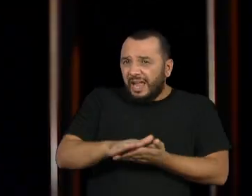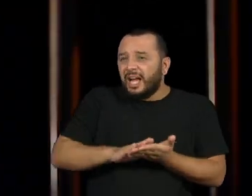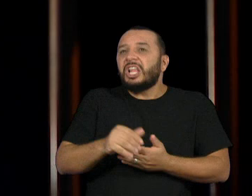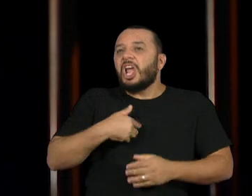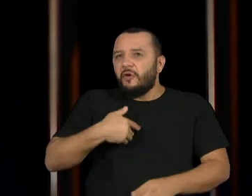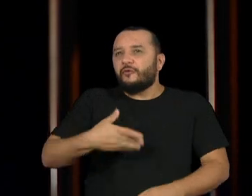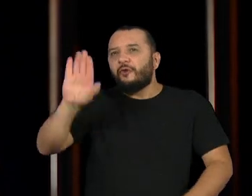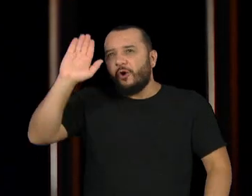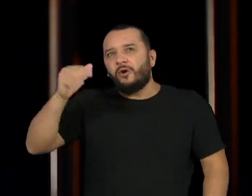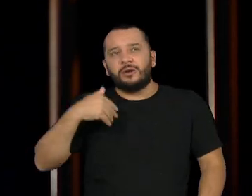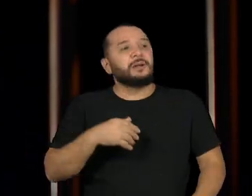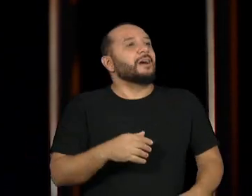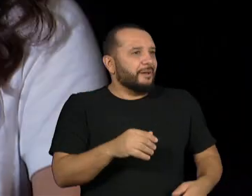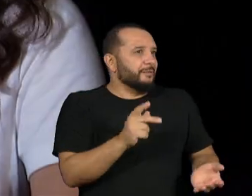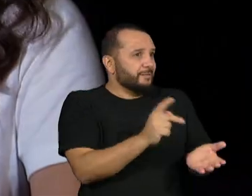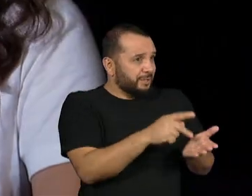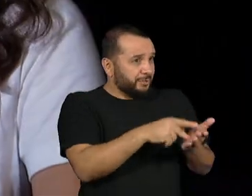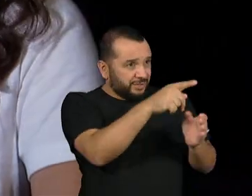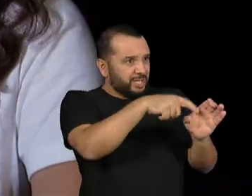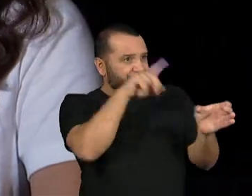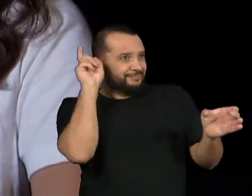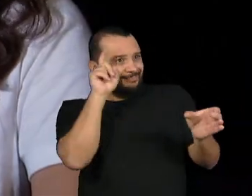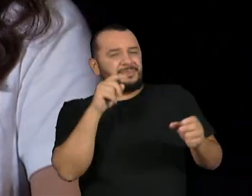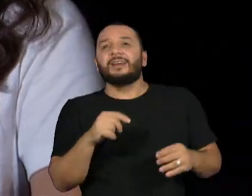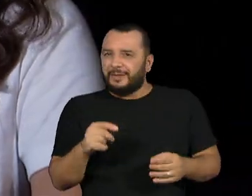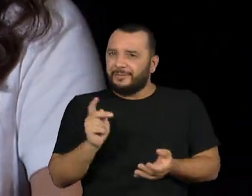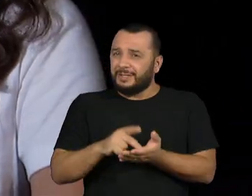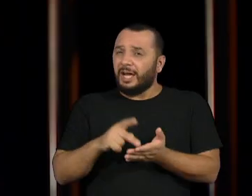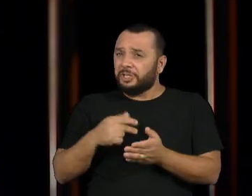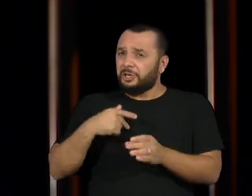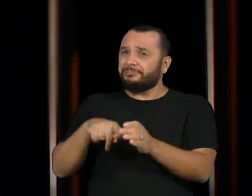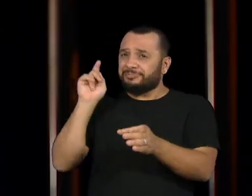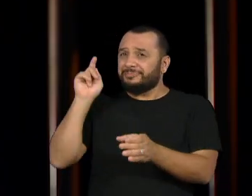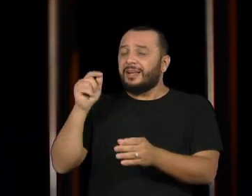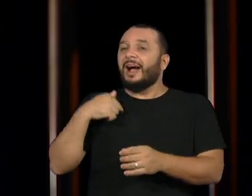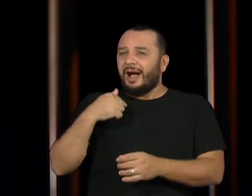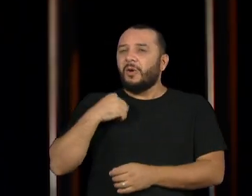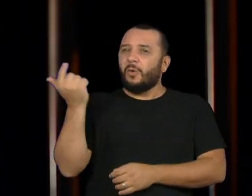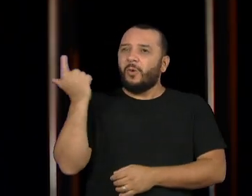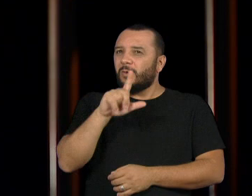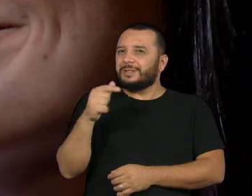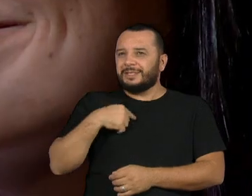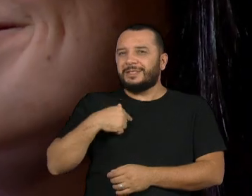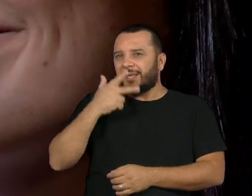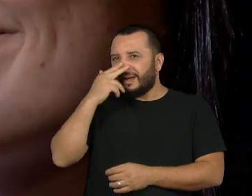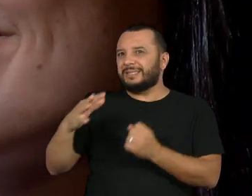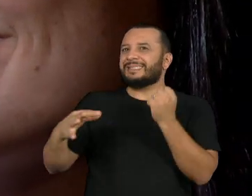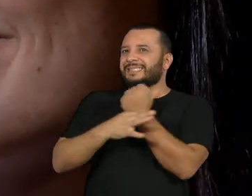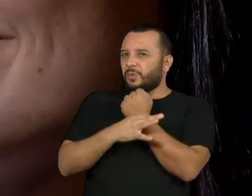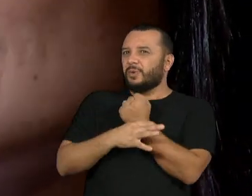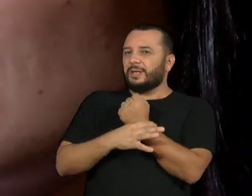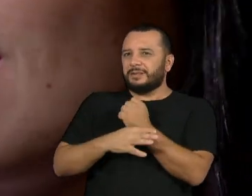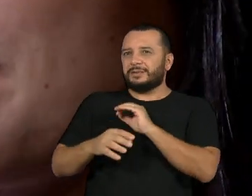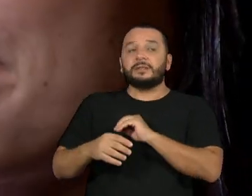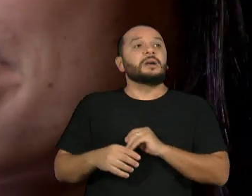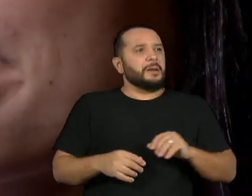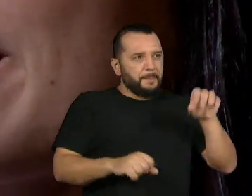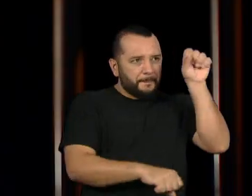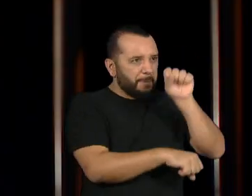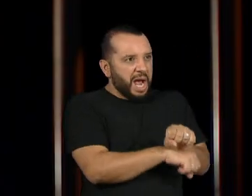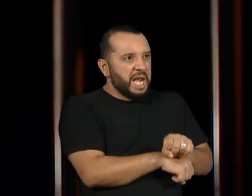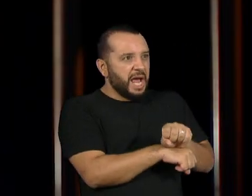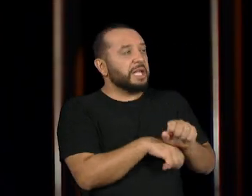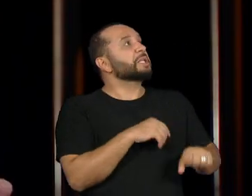grandes ia, empresas. independente delas. Eu acho que isso passa muita segurança. Isso é um jeito bom de pensar, né? Para não ficar paralisado